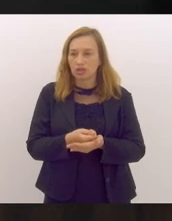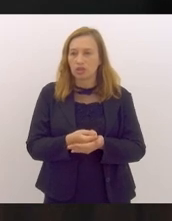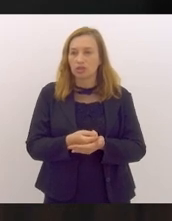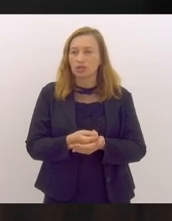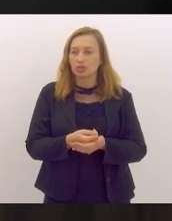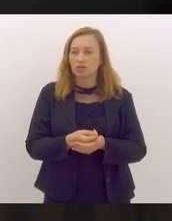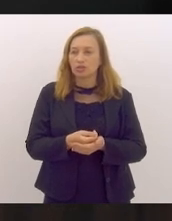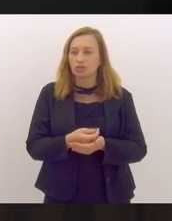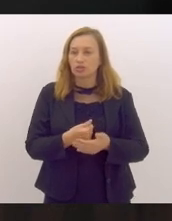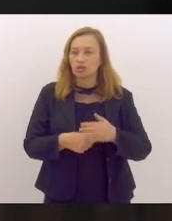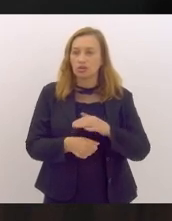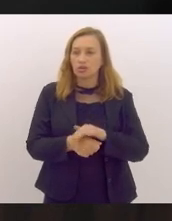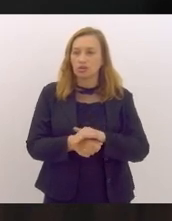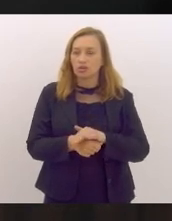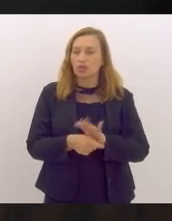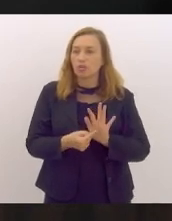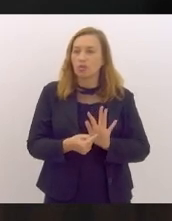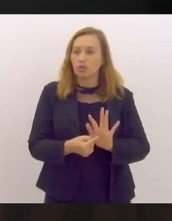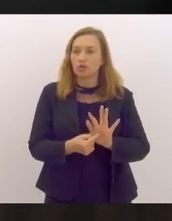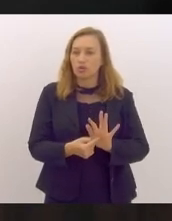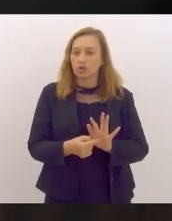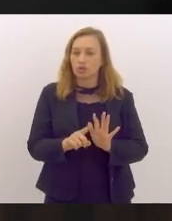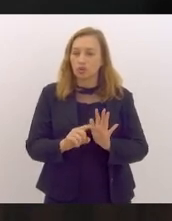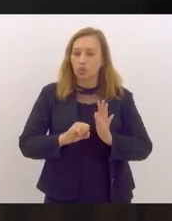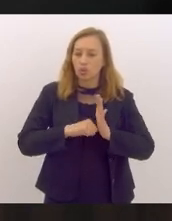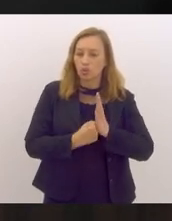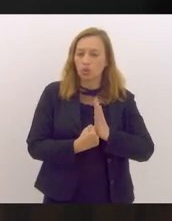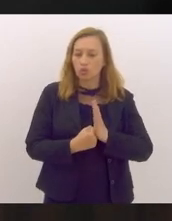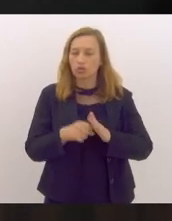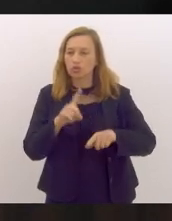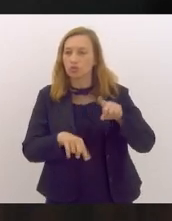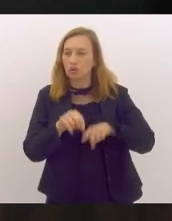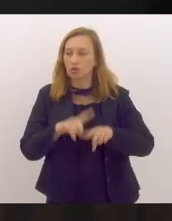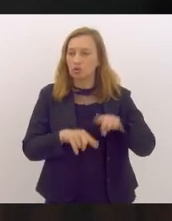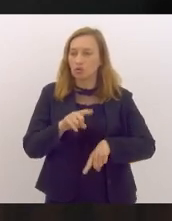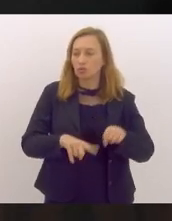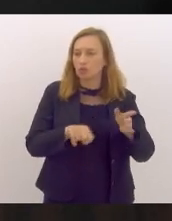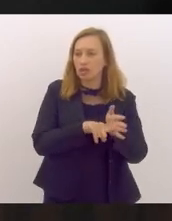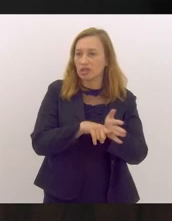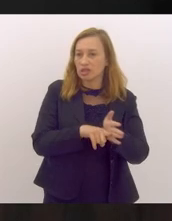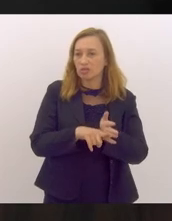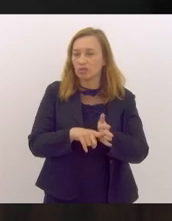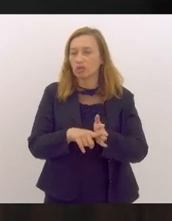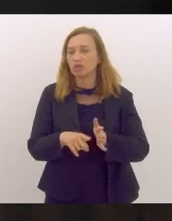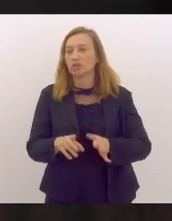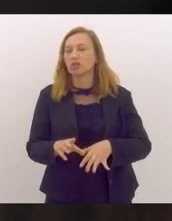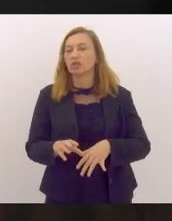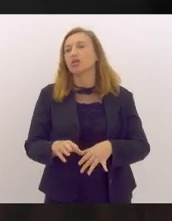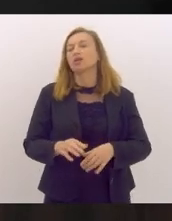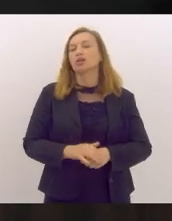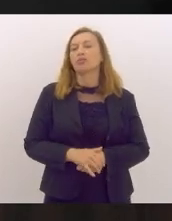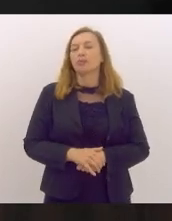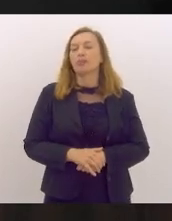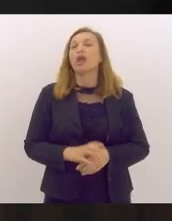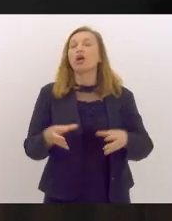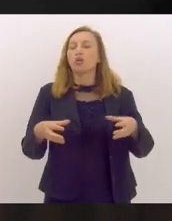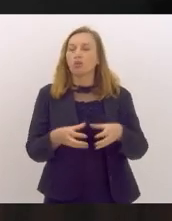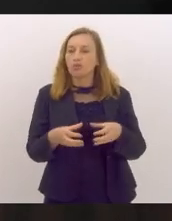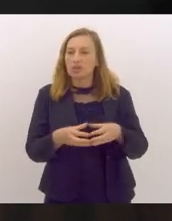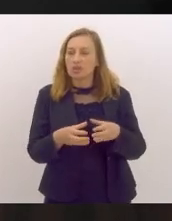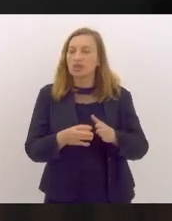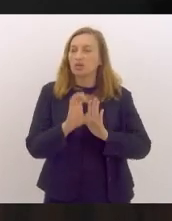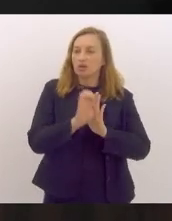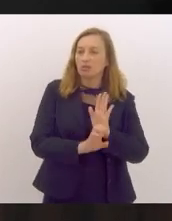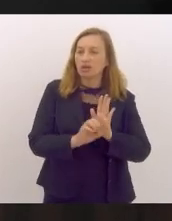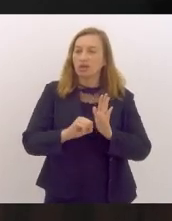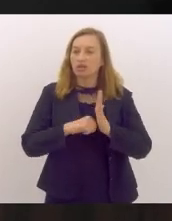fornecedores manterem amostras sem lacre dos produtos à venda para exame do consumidor na forma que menciona. Pendendo de parecer da Comissão de Emendas Condicionais